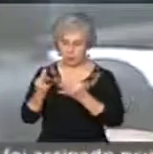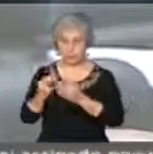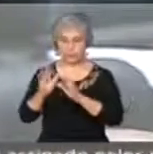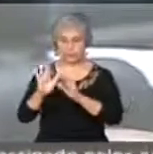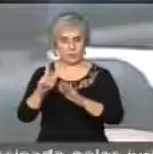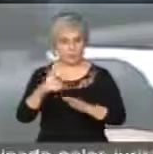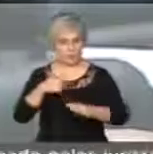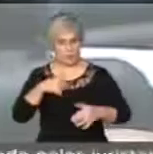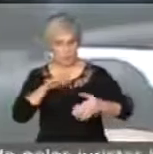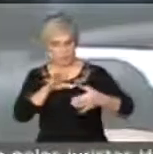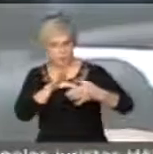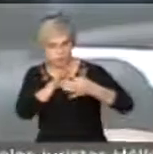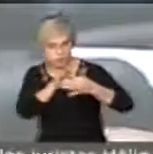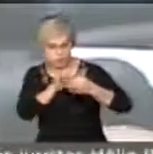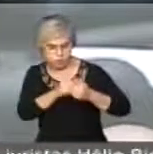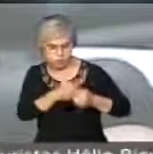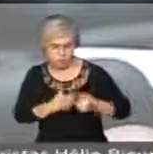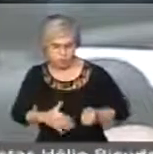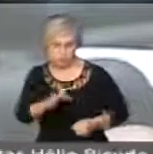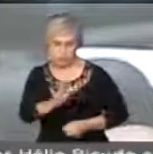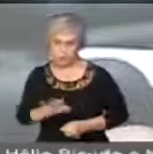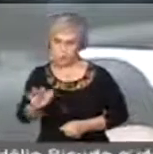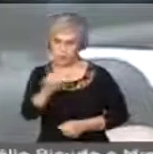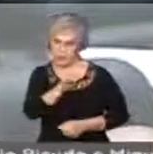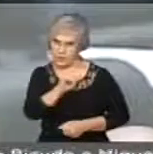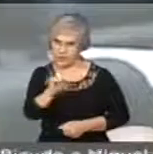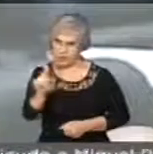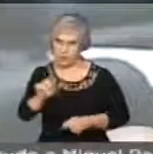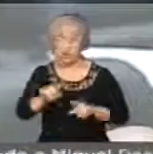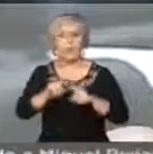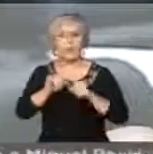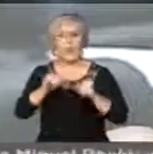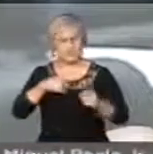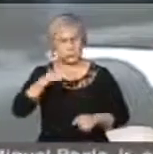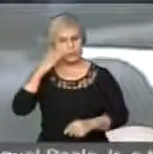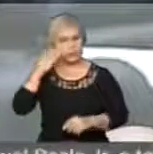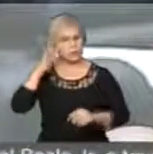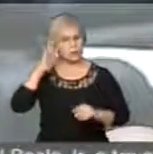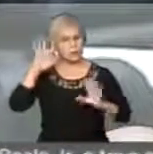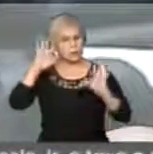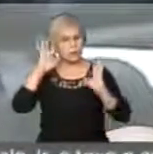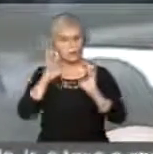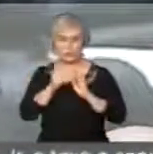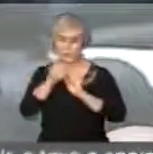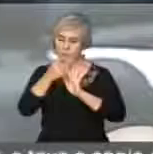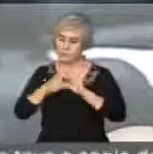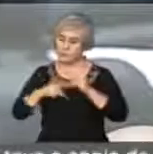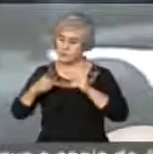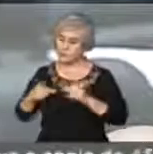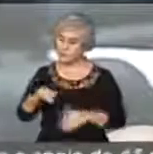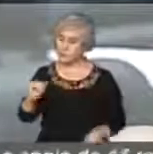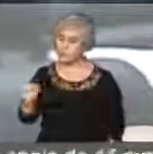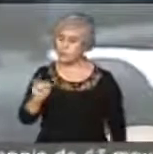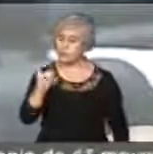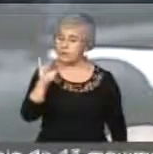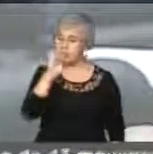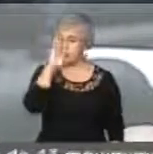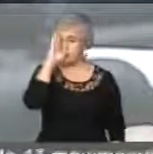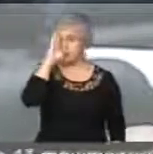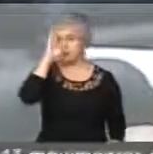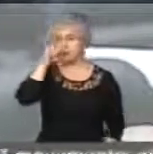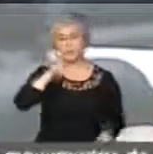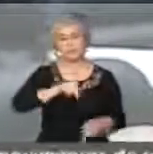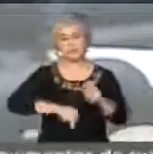do governo federal, mas entendo esse programa como fundamental, especialmente num momento de crise que estamos vivendo.